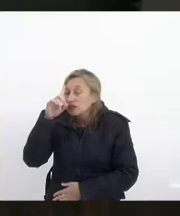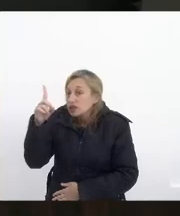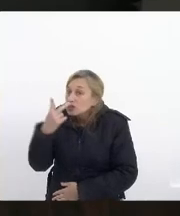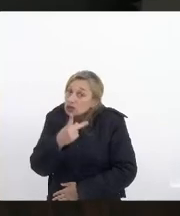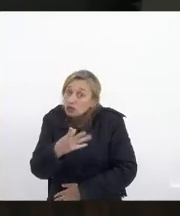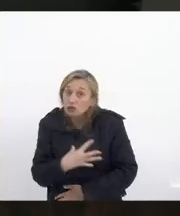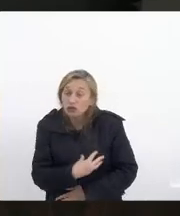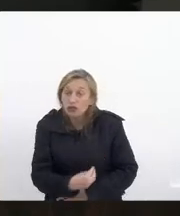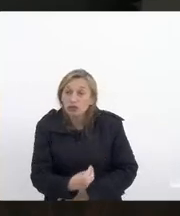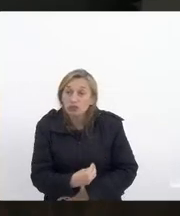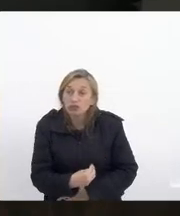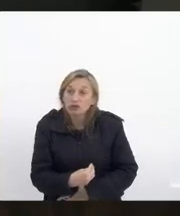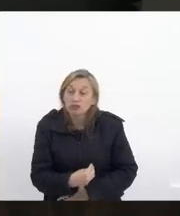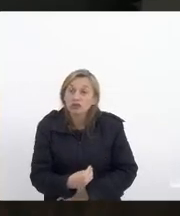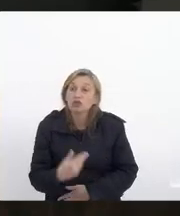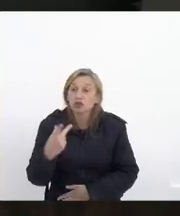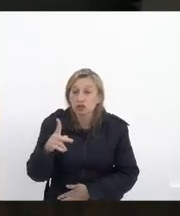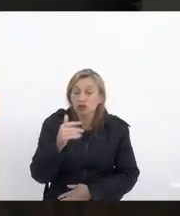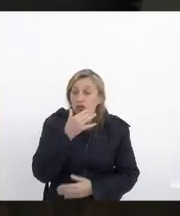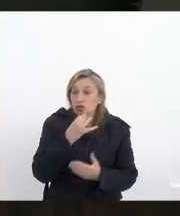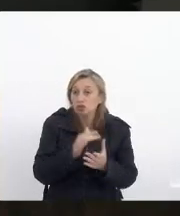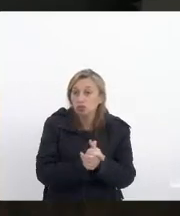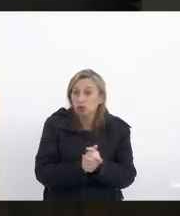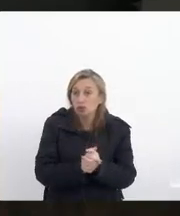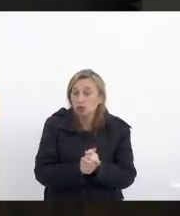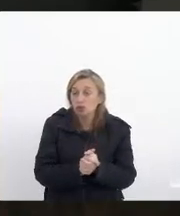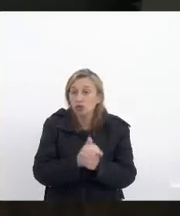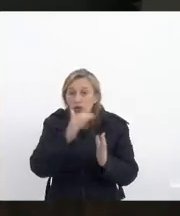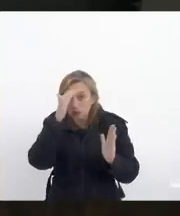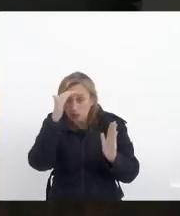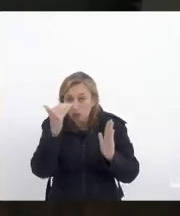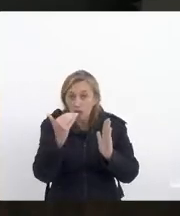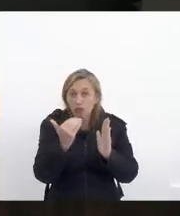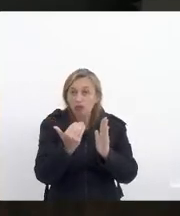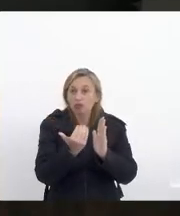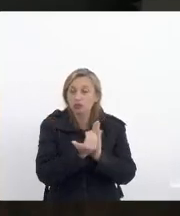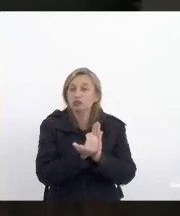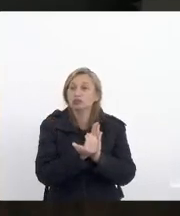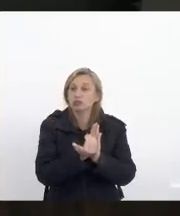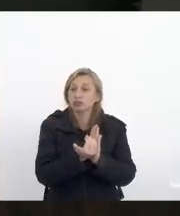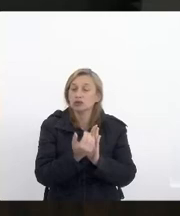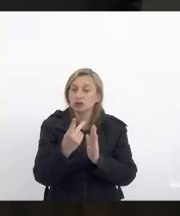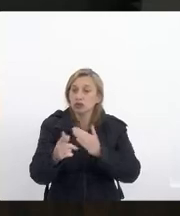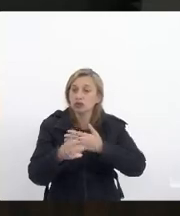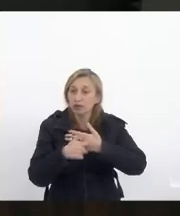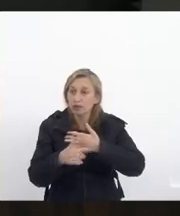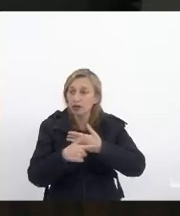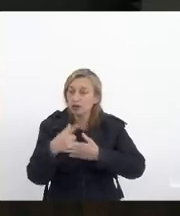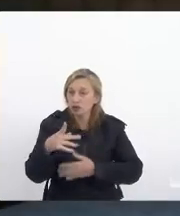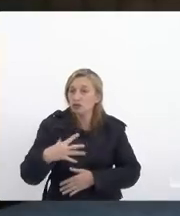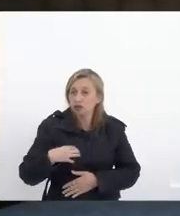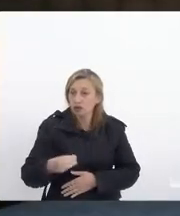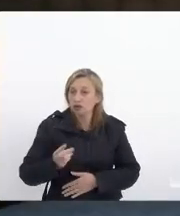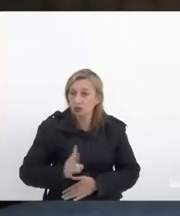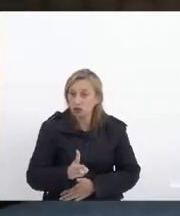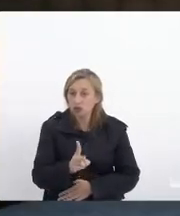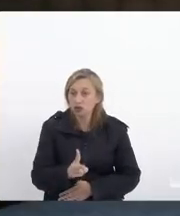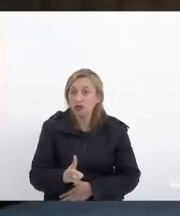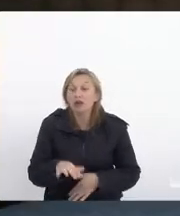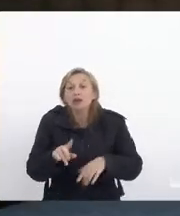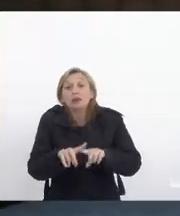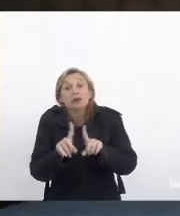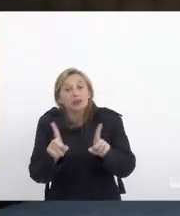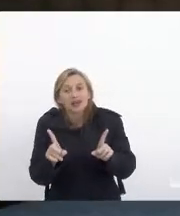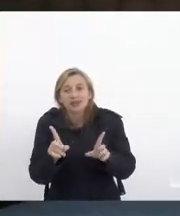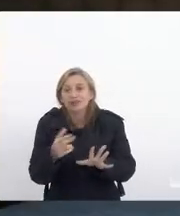filho, assim como seu marido, cumpram bem o papel que, como seu marido cumpriu, seu filho assim possa cumprir. Mas